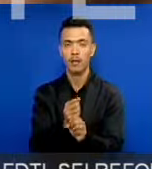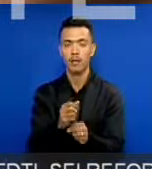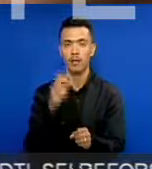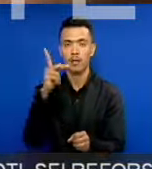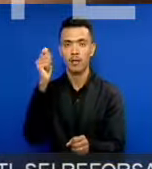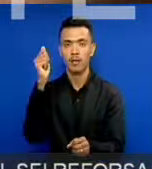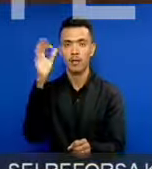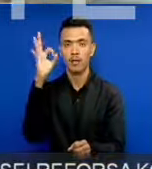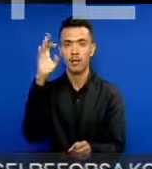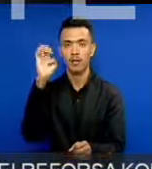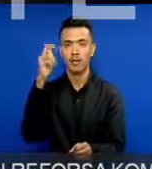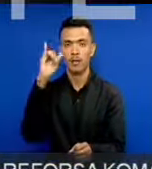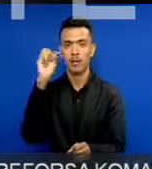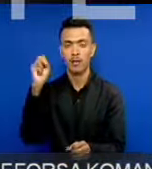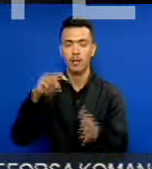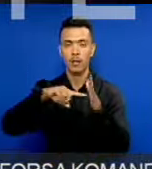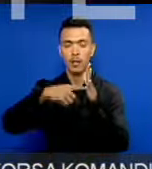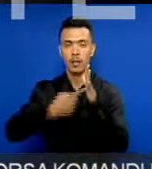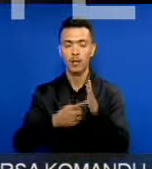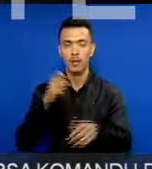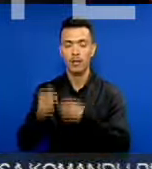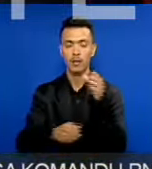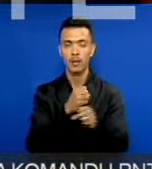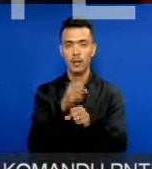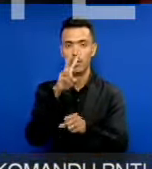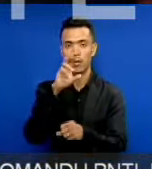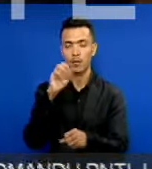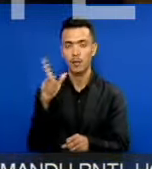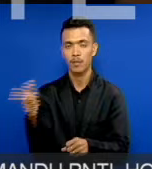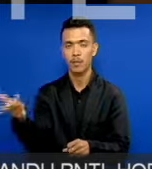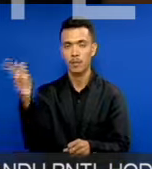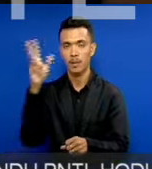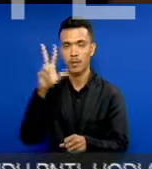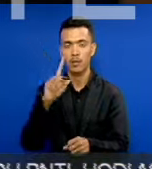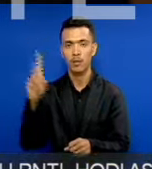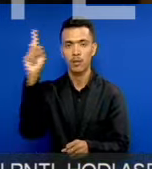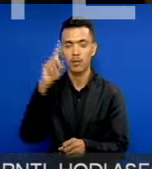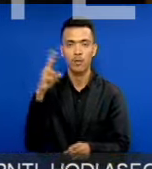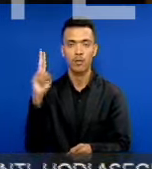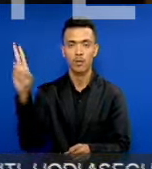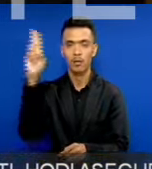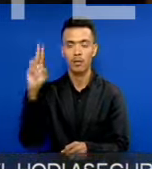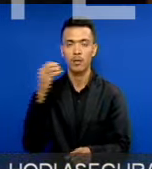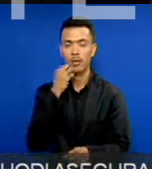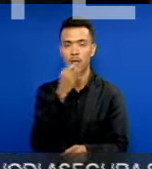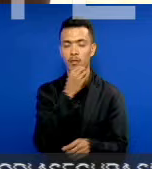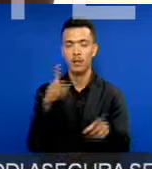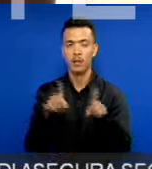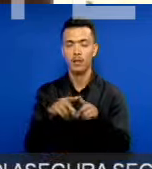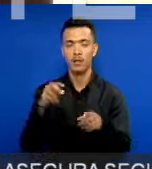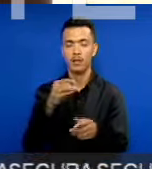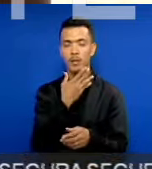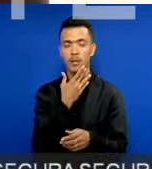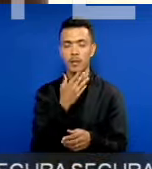de scrap original ahu iatinan rehun rua Ruanulu Resintolu uja produto iPhone original anesandero